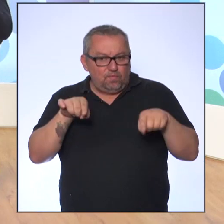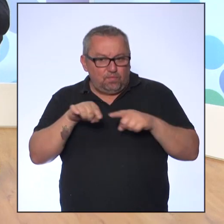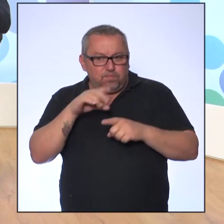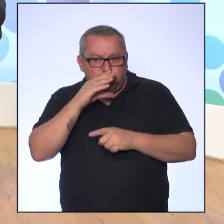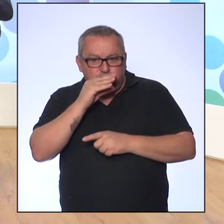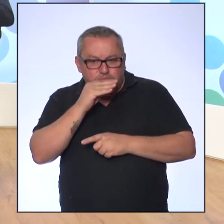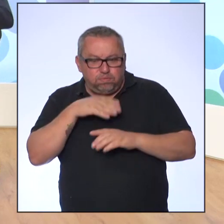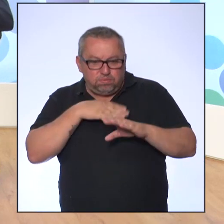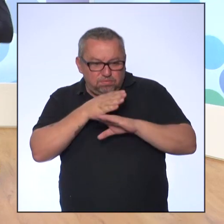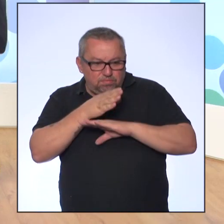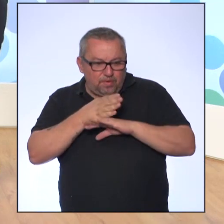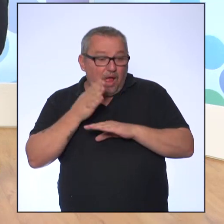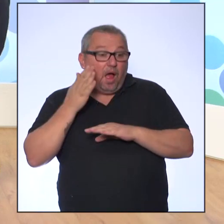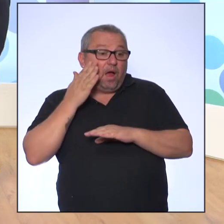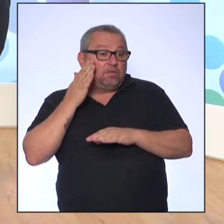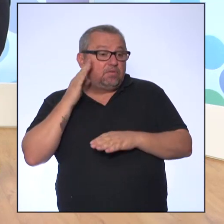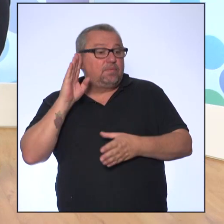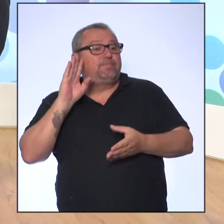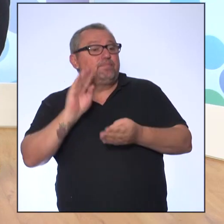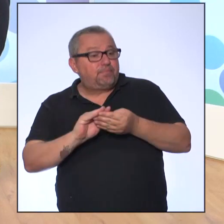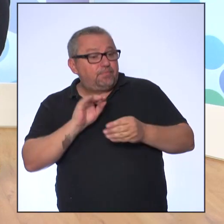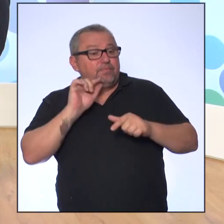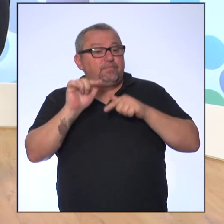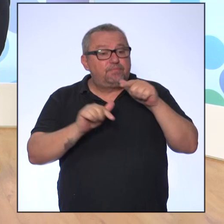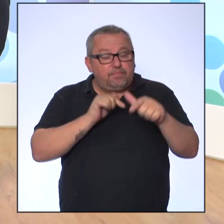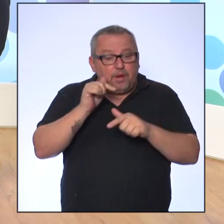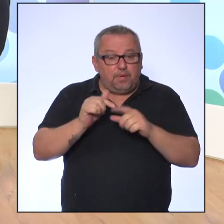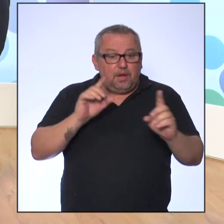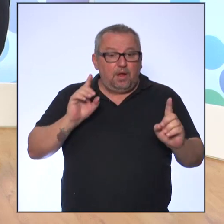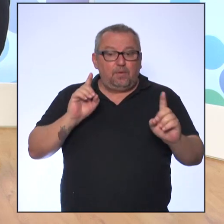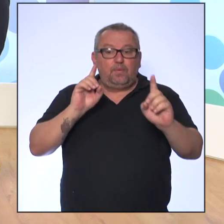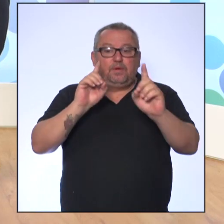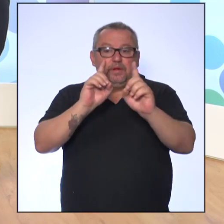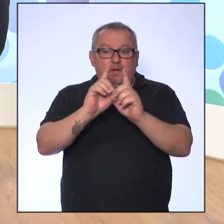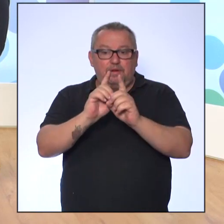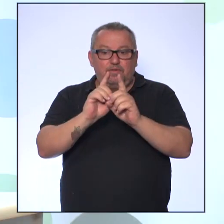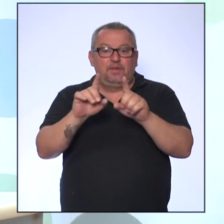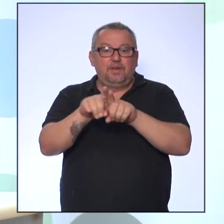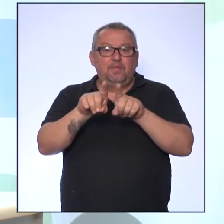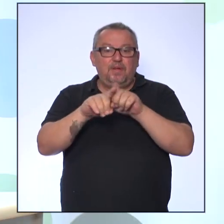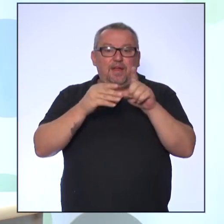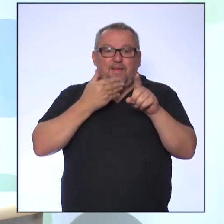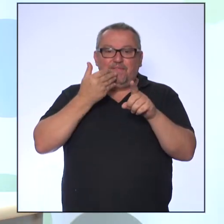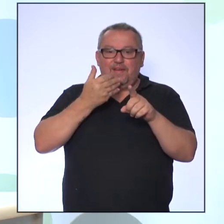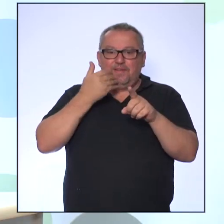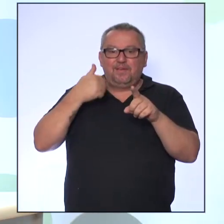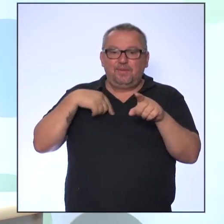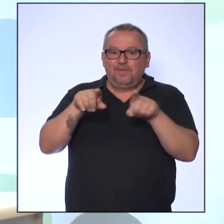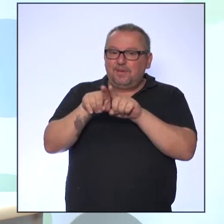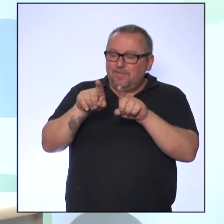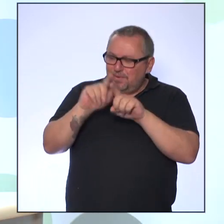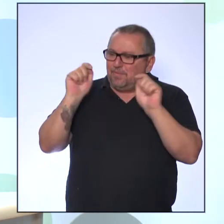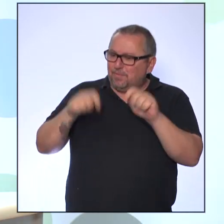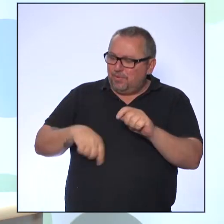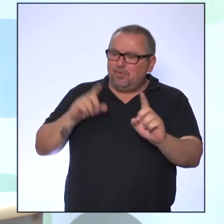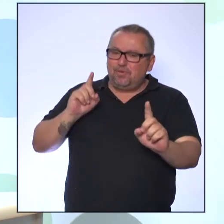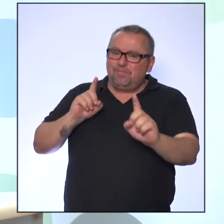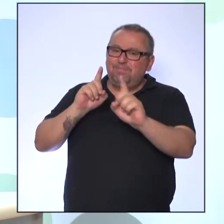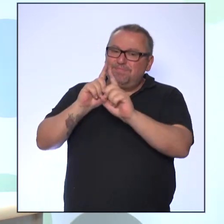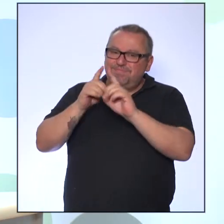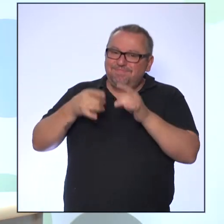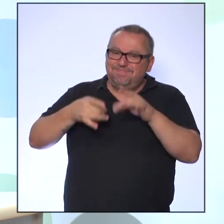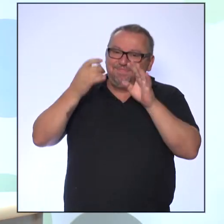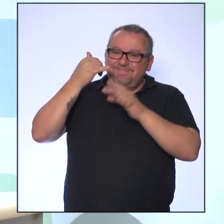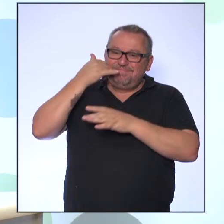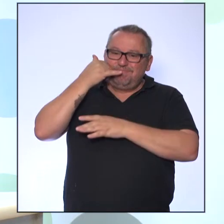Ele já sabe as orientações de como trabalhar com o cliente. E fica até fácil, né? Então, até eu poderia já fazer até um atendimento, né, Rafa? Eu já